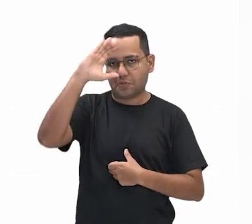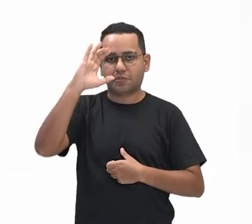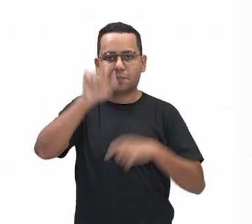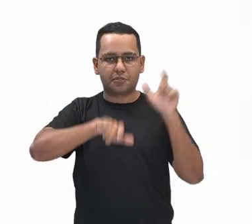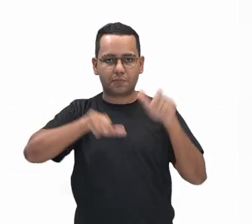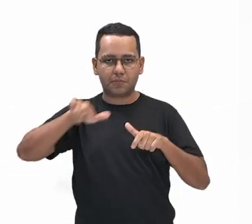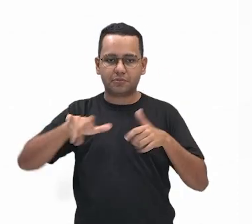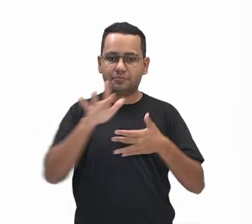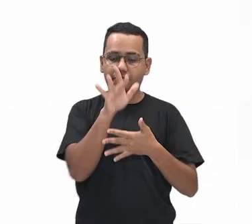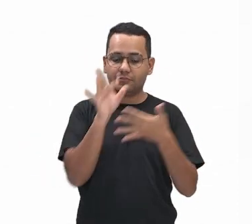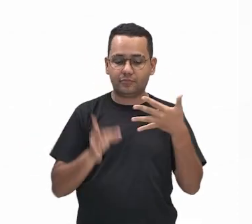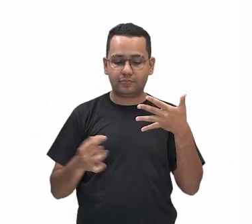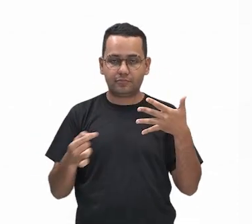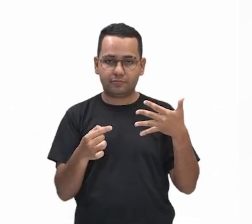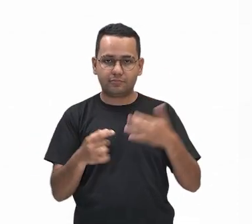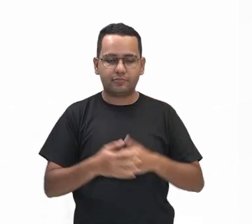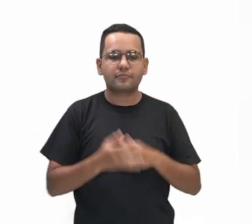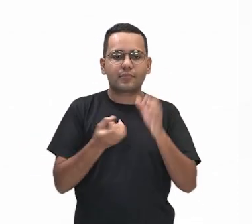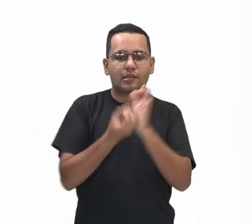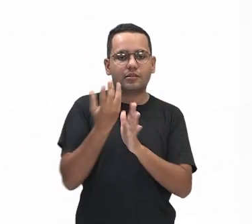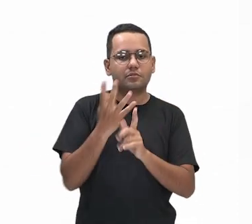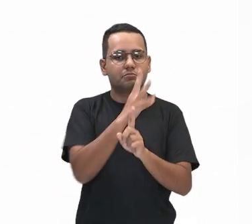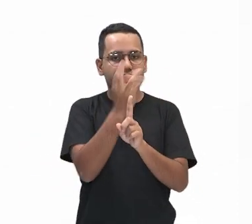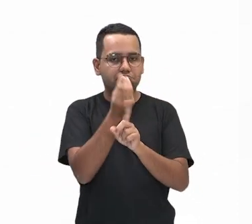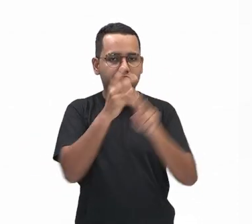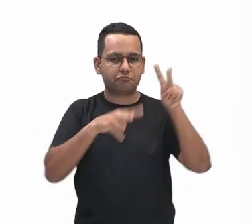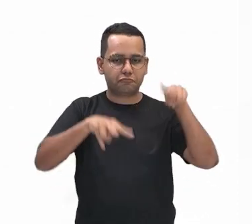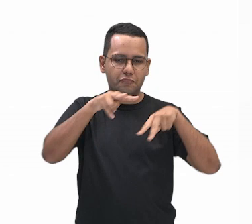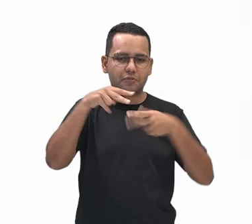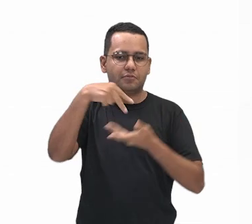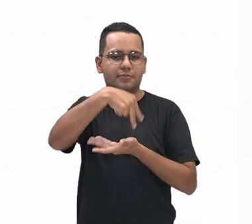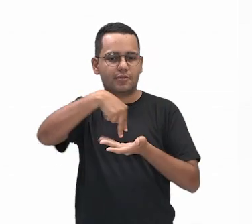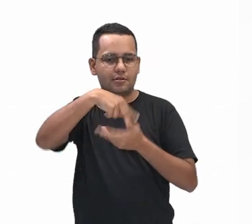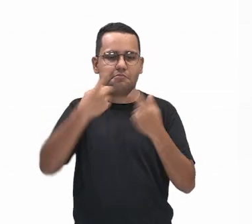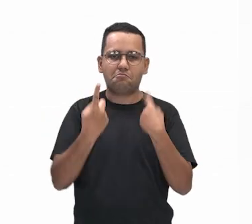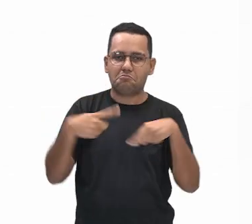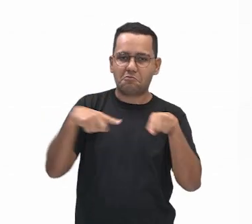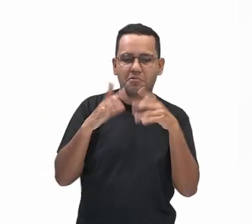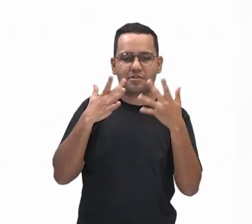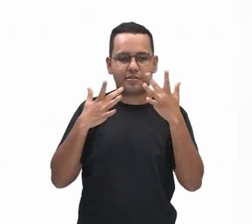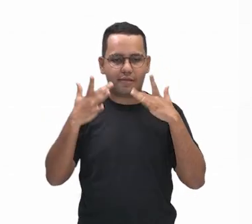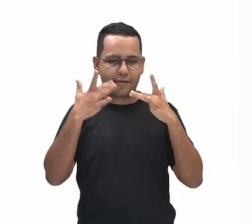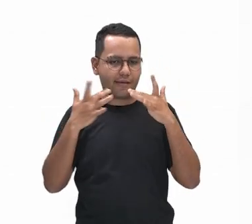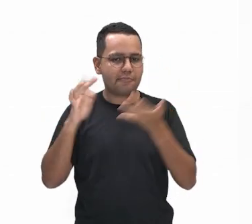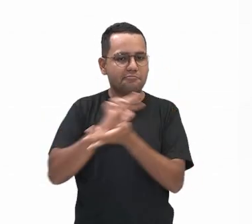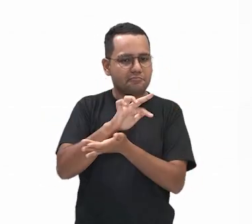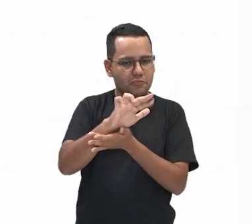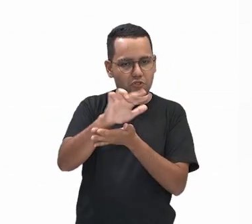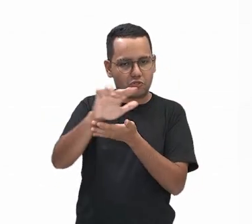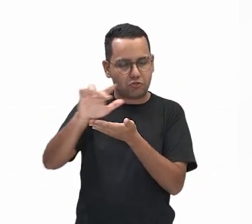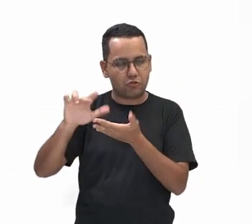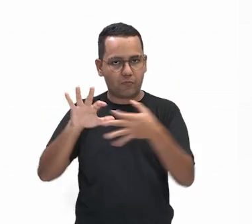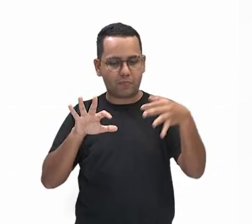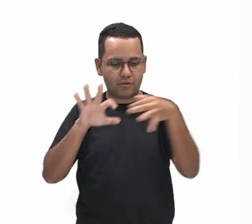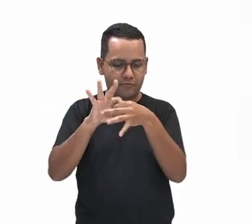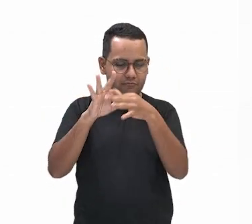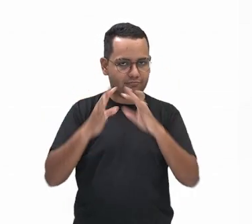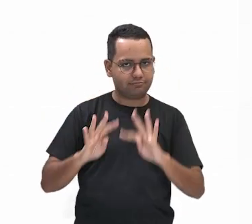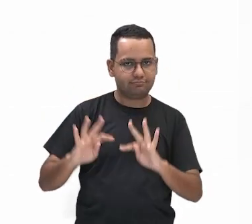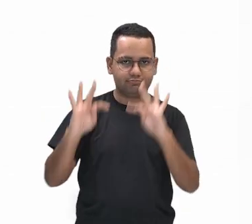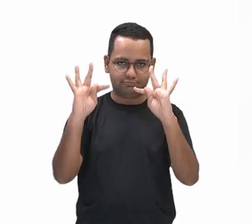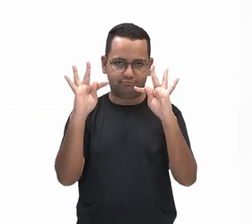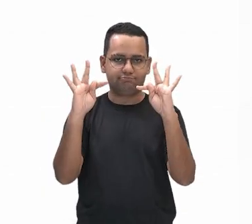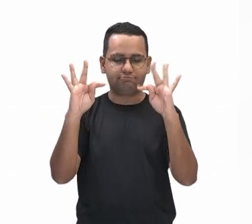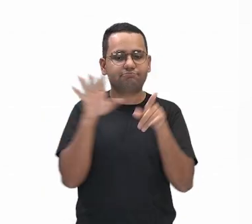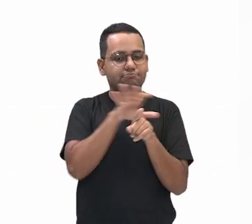como detalhamento, produção artística, artes visuais, dança, música, teatro e artes integradas, a partir das análises dos